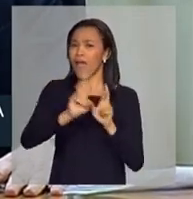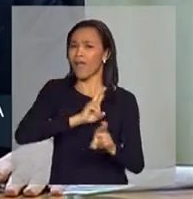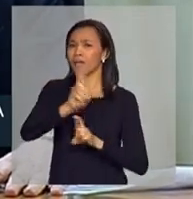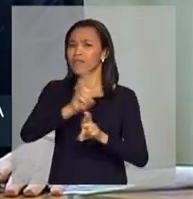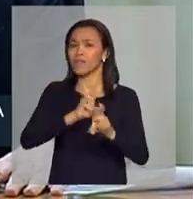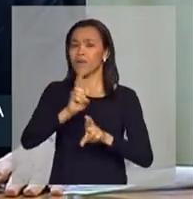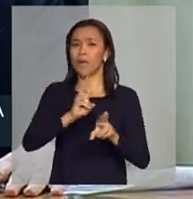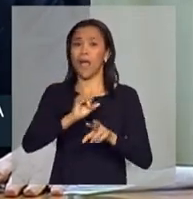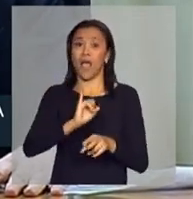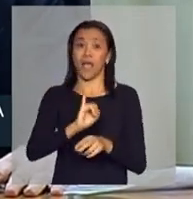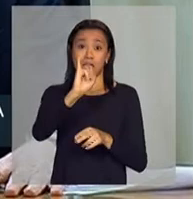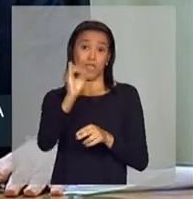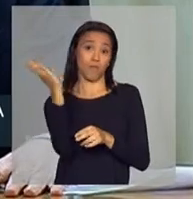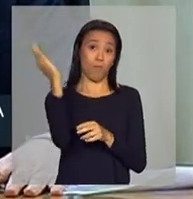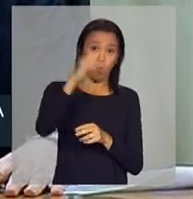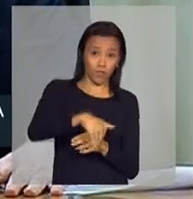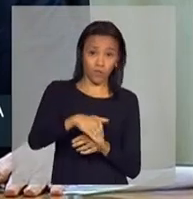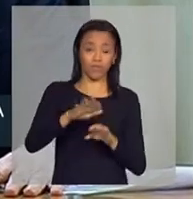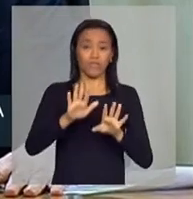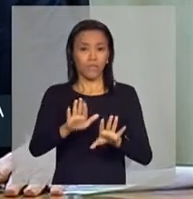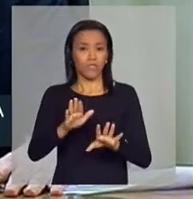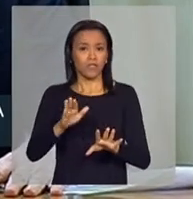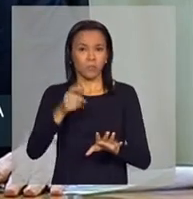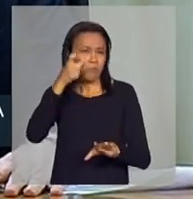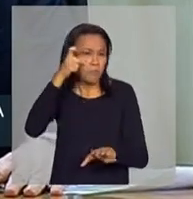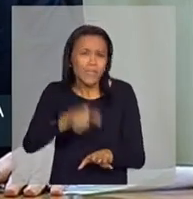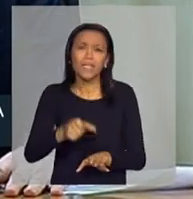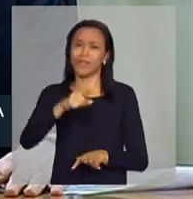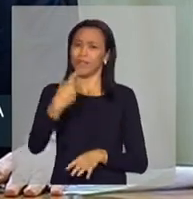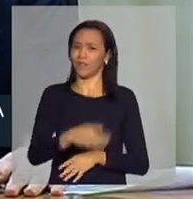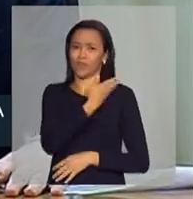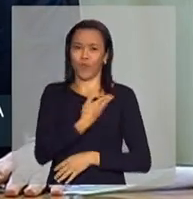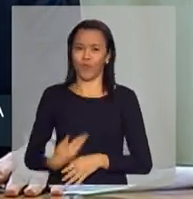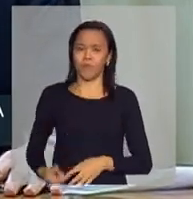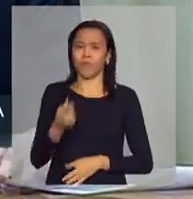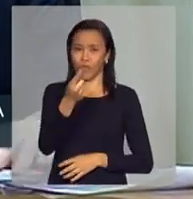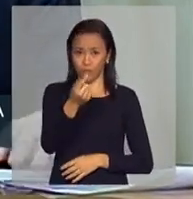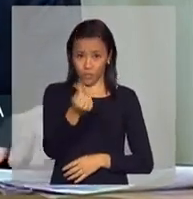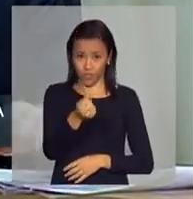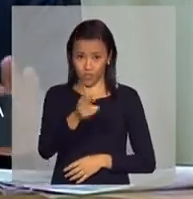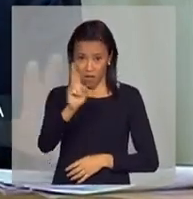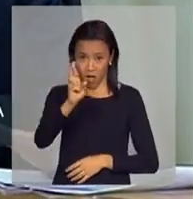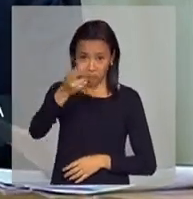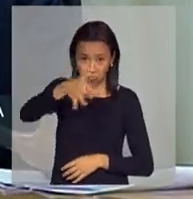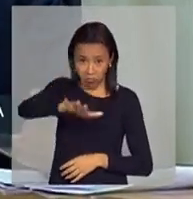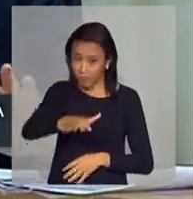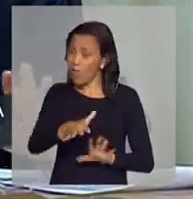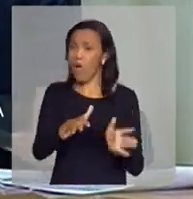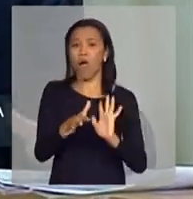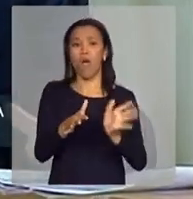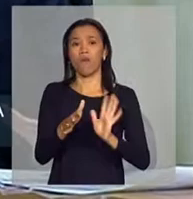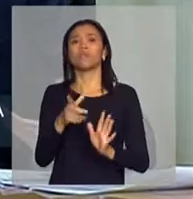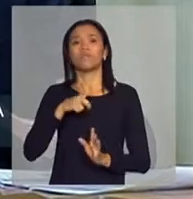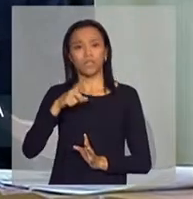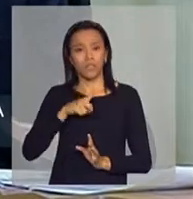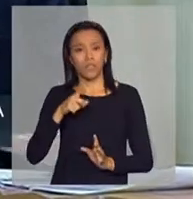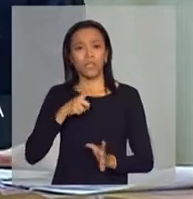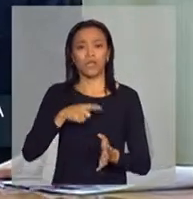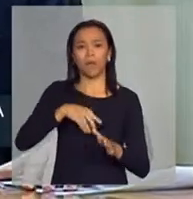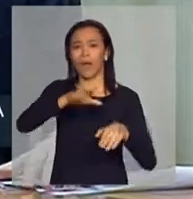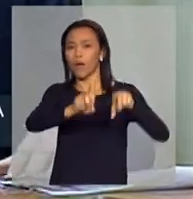nenhuma intervenção do governo para que haja esta desvalorização está vendo uma flutuação do câmbio